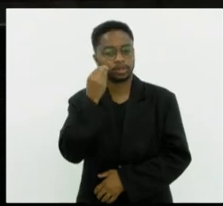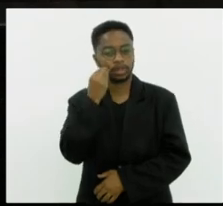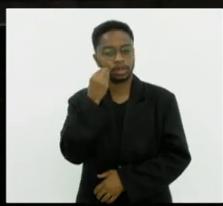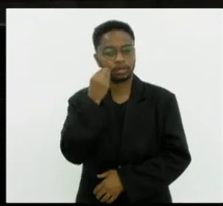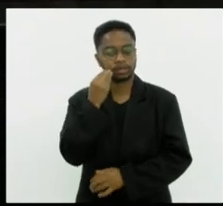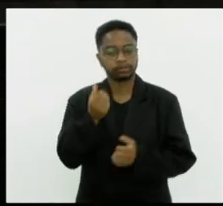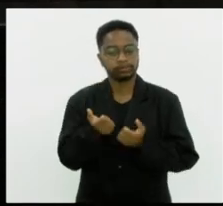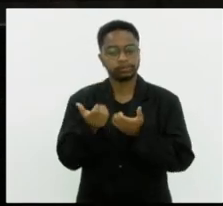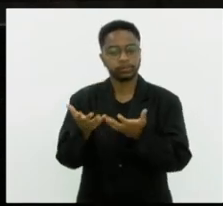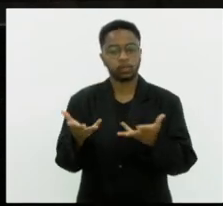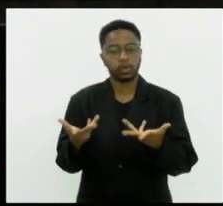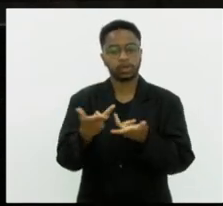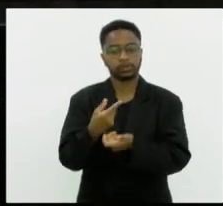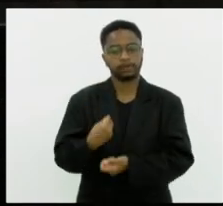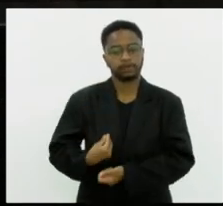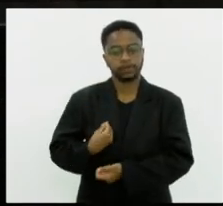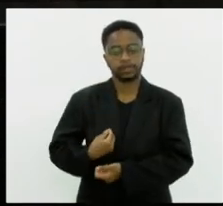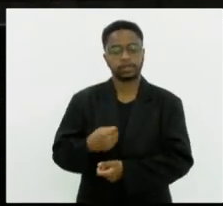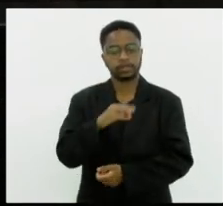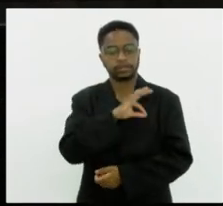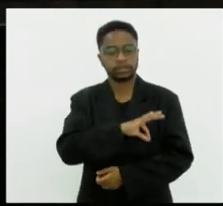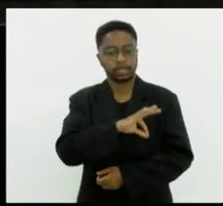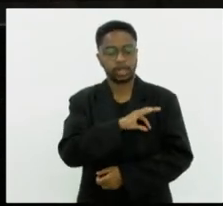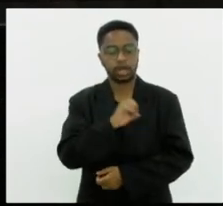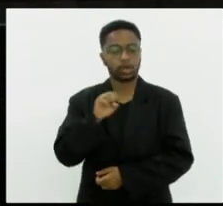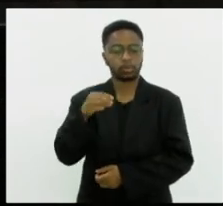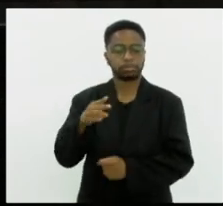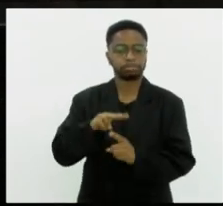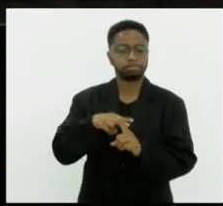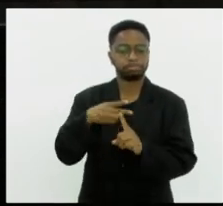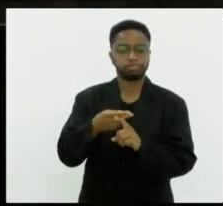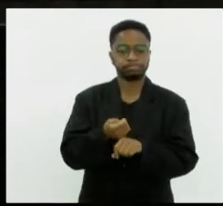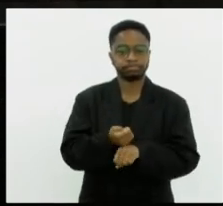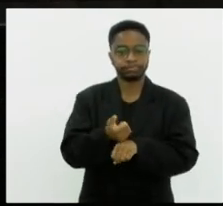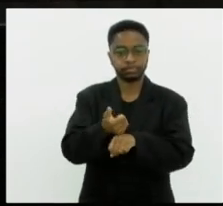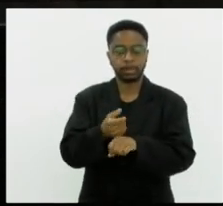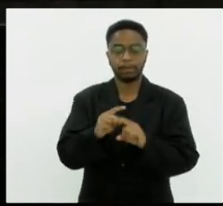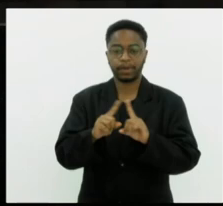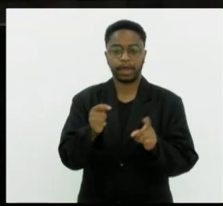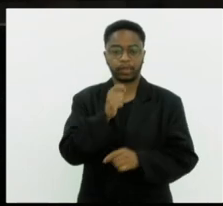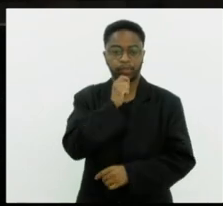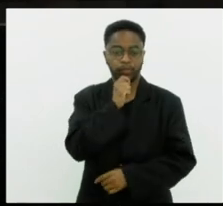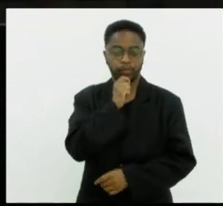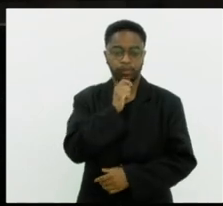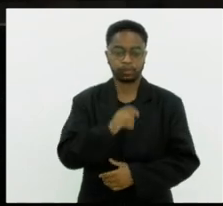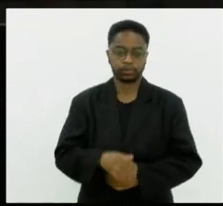qualidade de vida, algum salário, alguma gratificação, alguma bonificação, em vão.